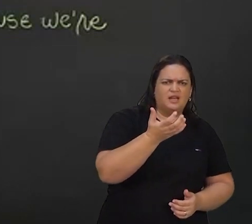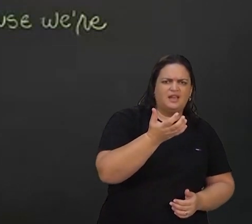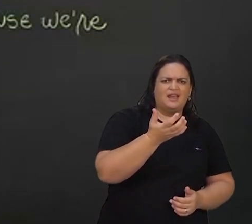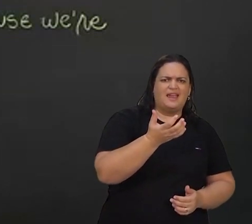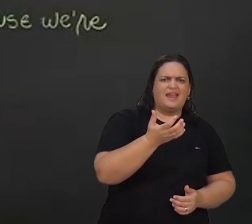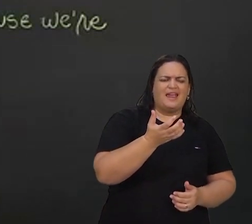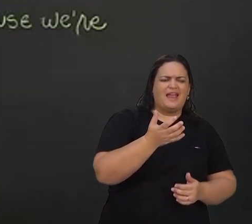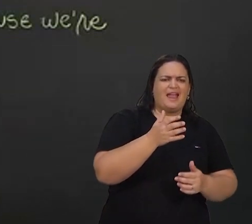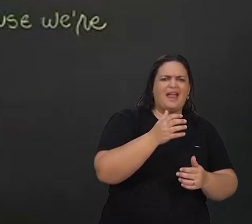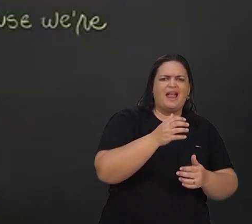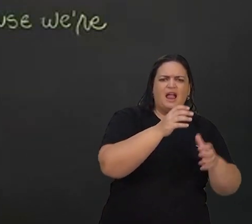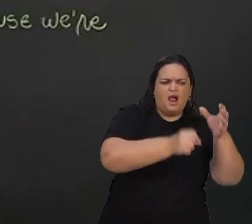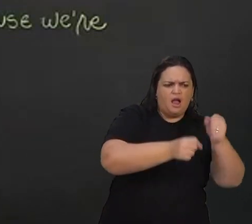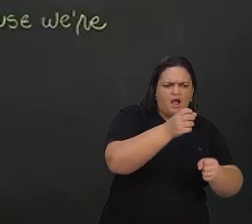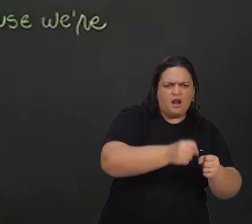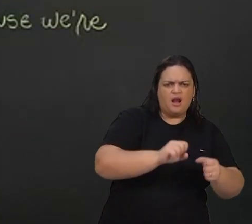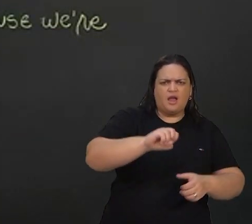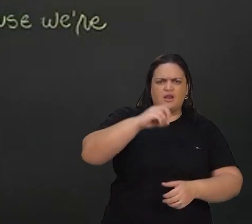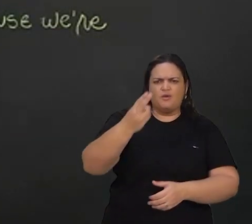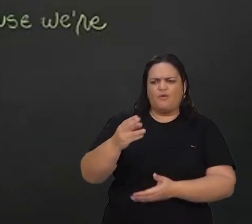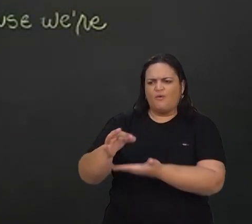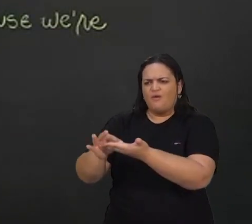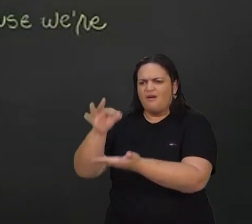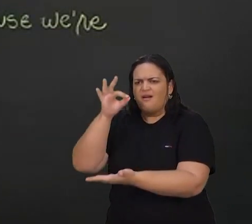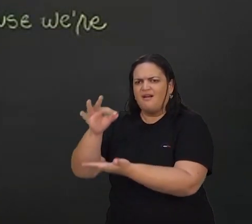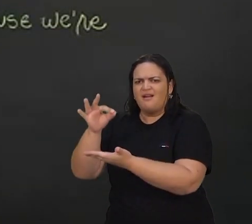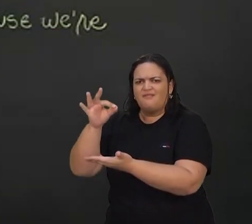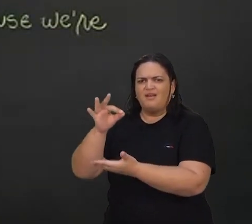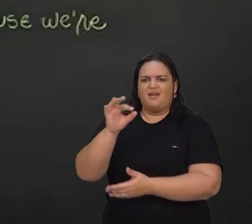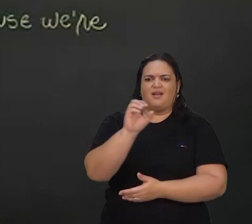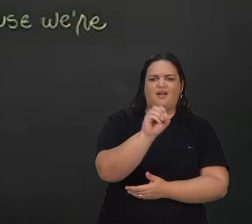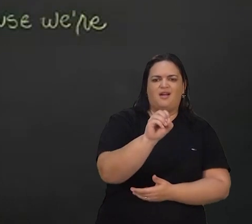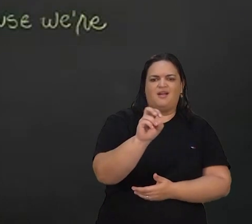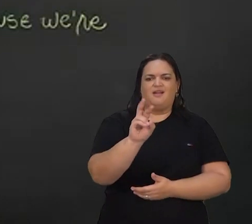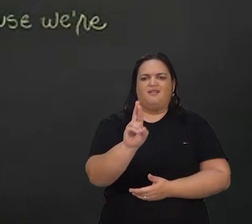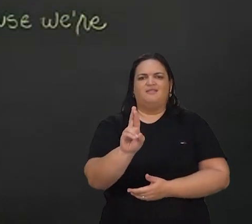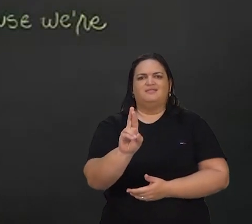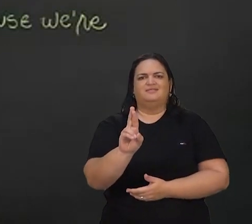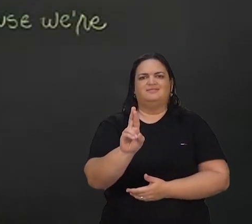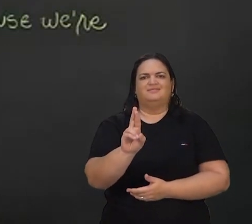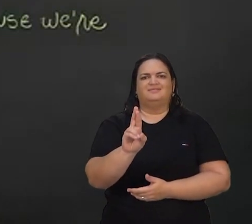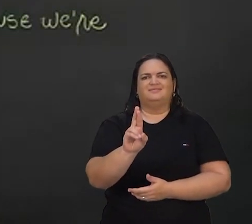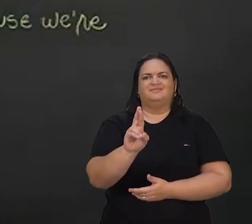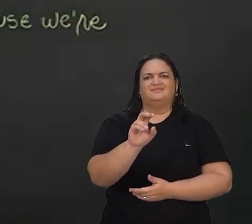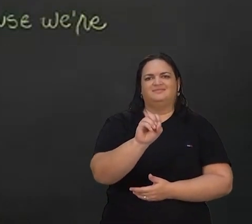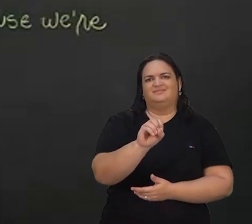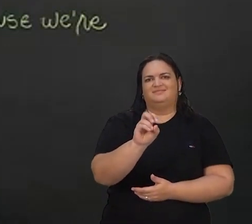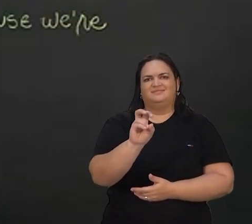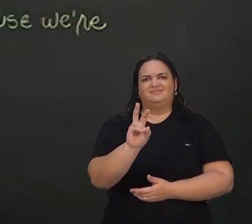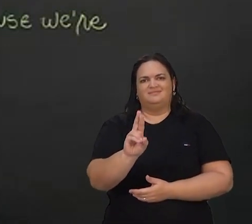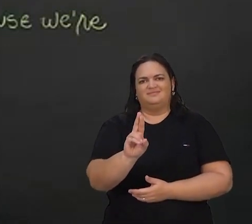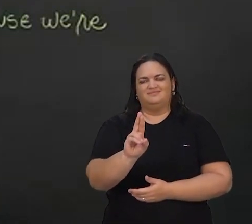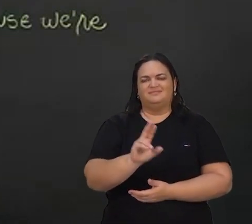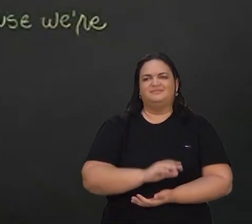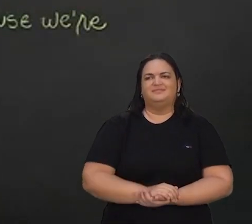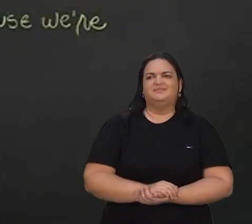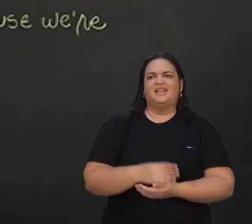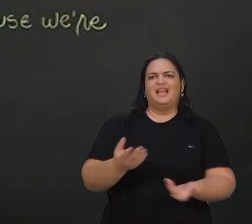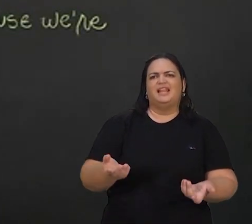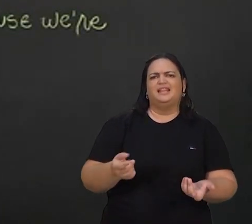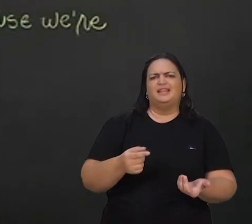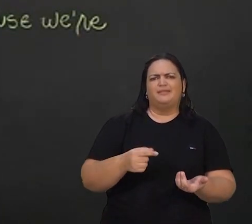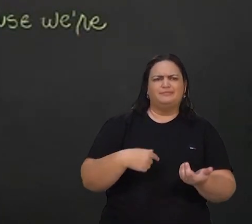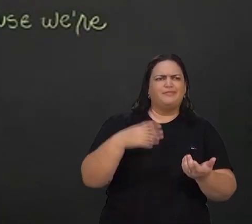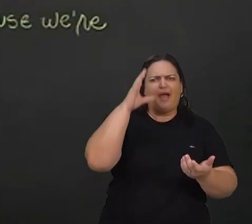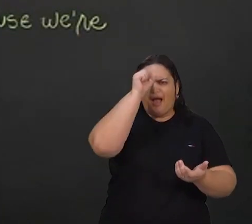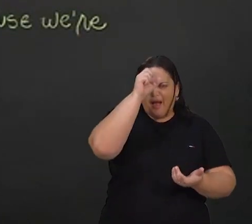want milk or coffee? E olha, uma infinidade de sentenças podem ser criadas quando você aprende